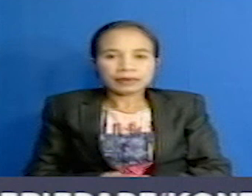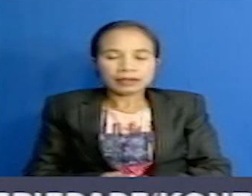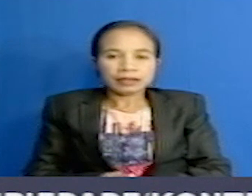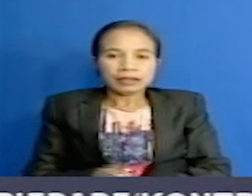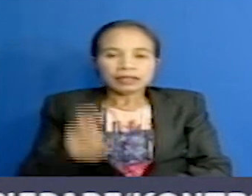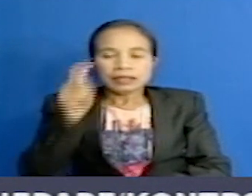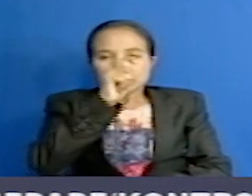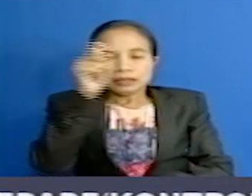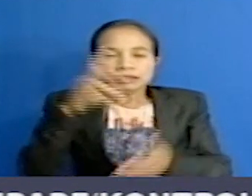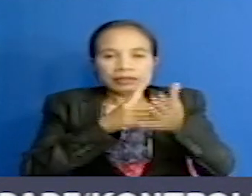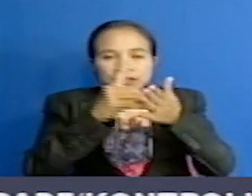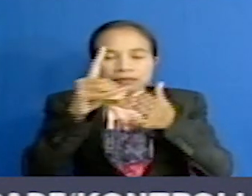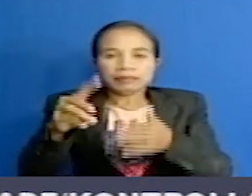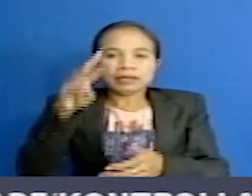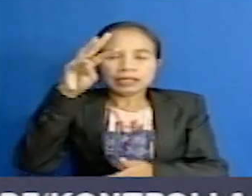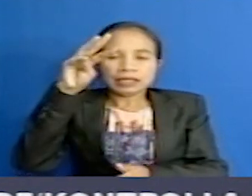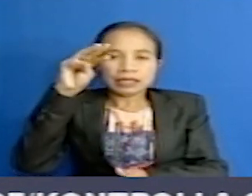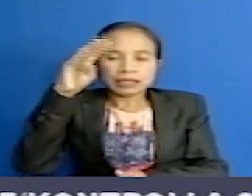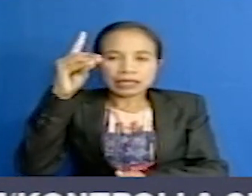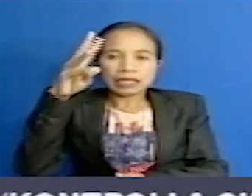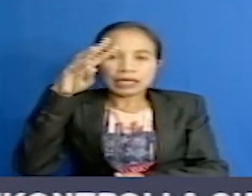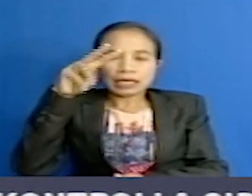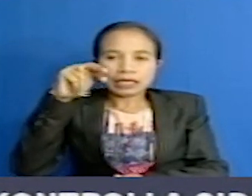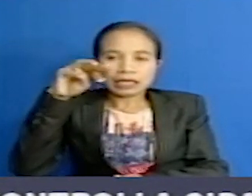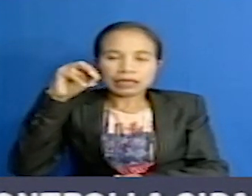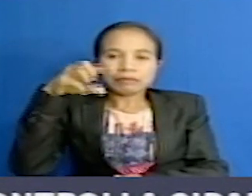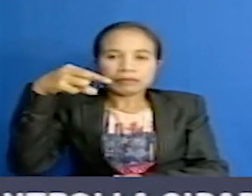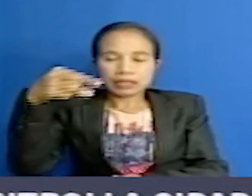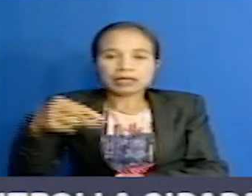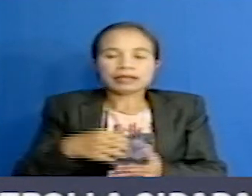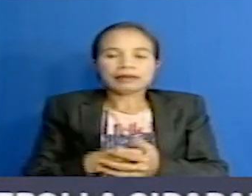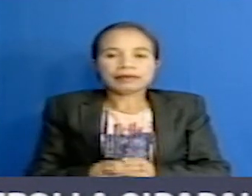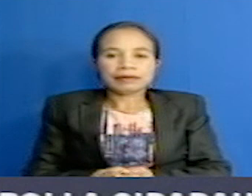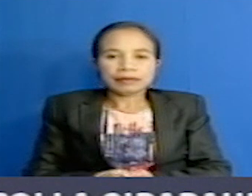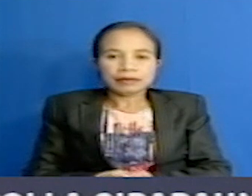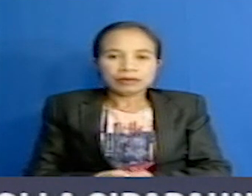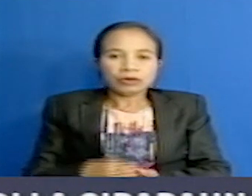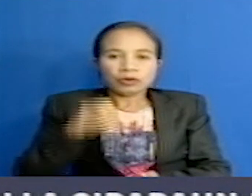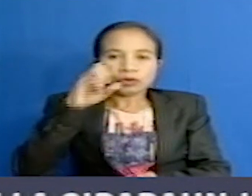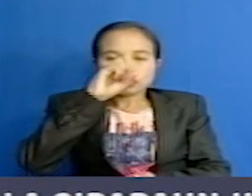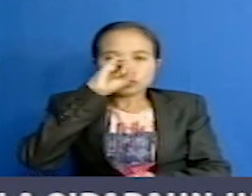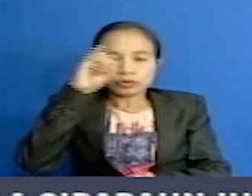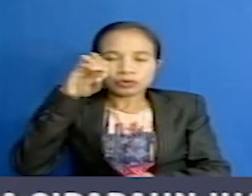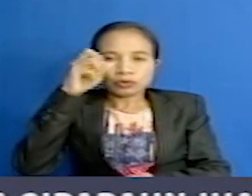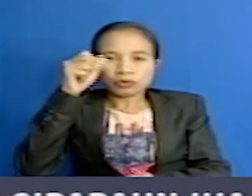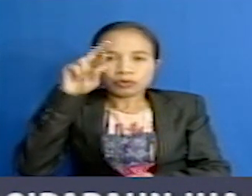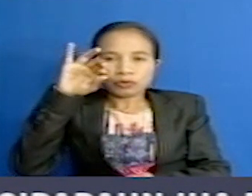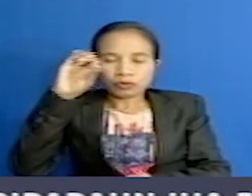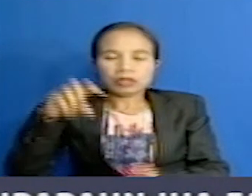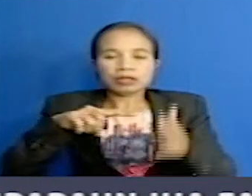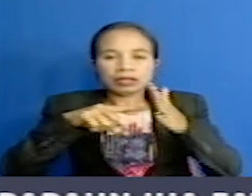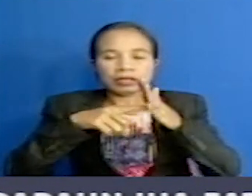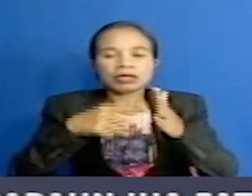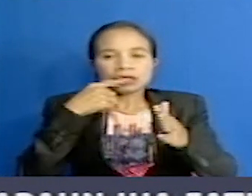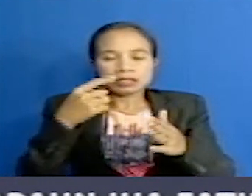Terça-feira, semana nem meteorologista, Direção Nacional de Meteorologia e Geofísica, Osório Anuno, afirma. A rua semana